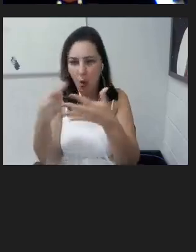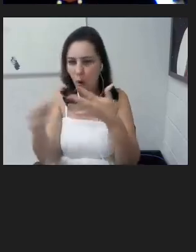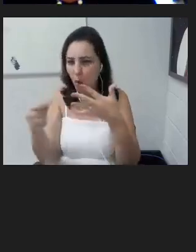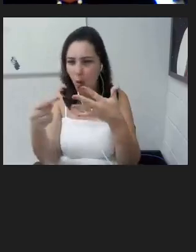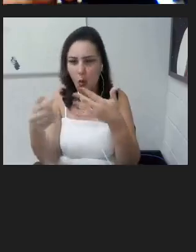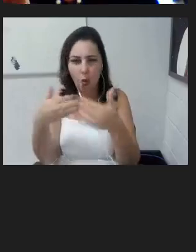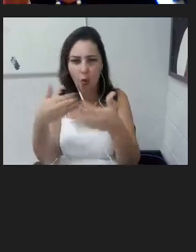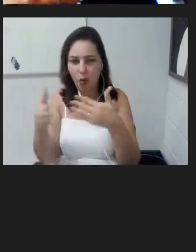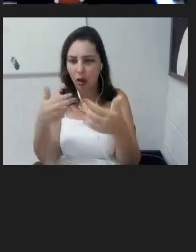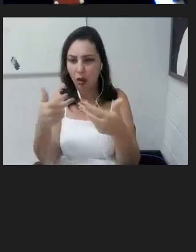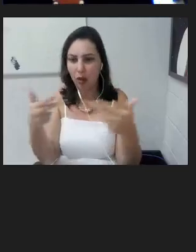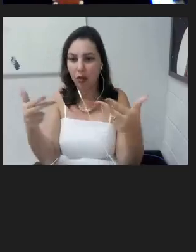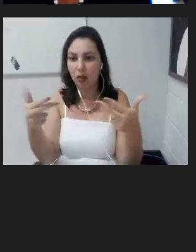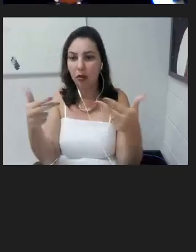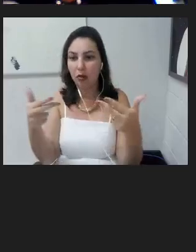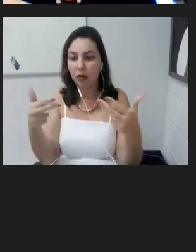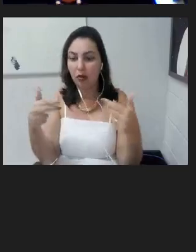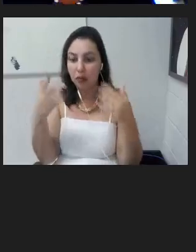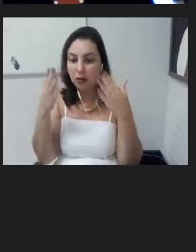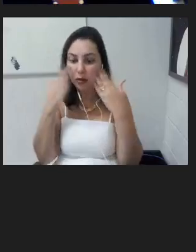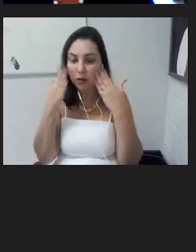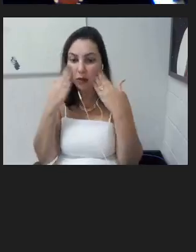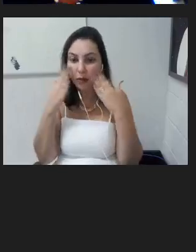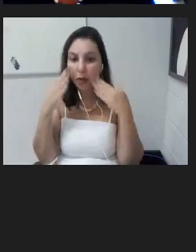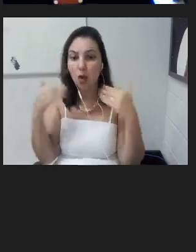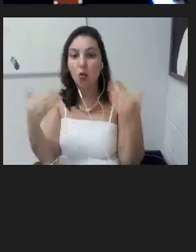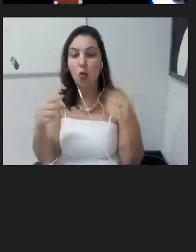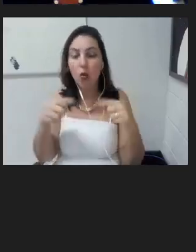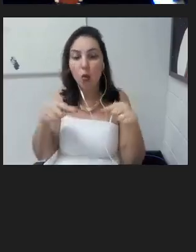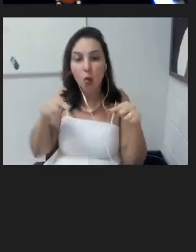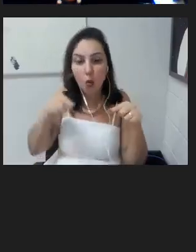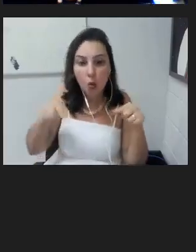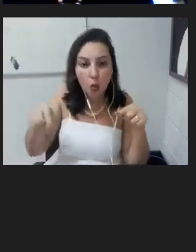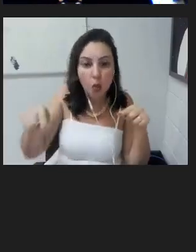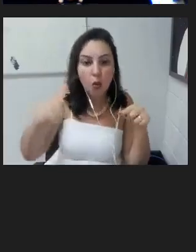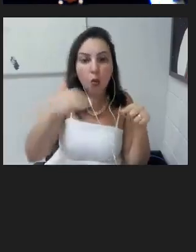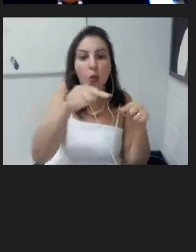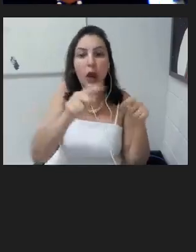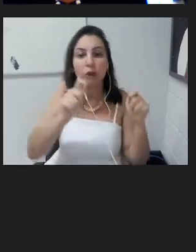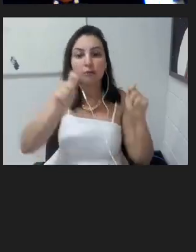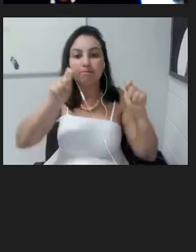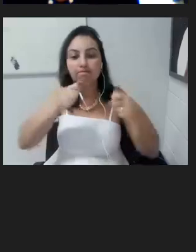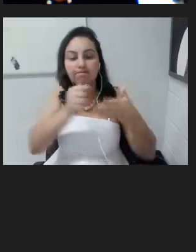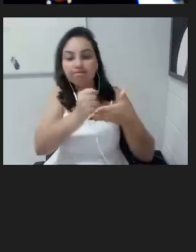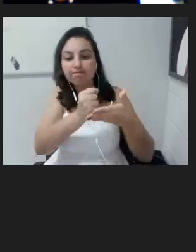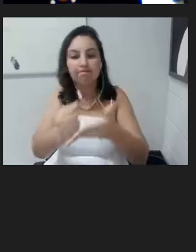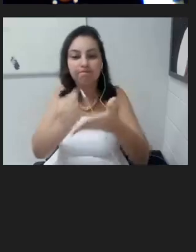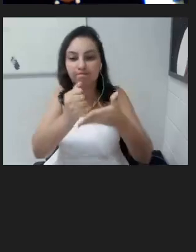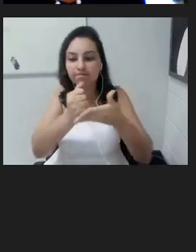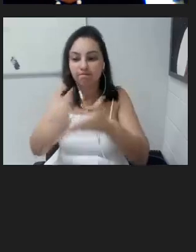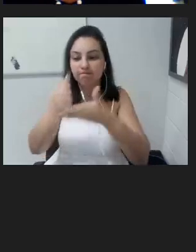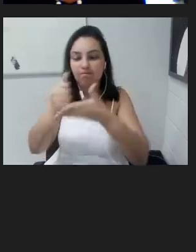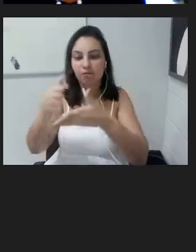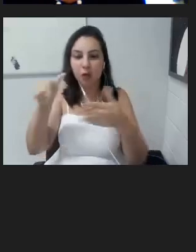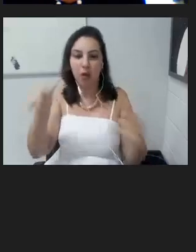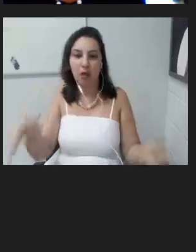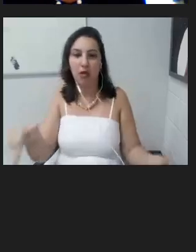é ver qual que é a rede que eu tenho disponível de apoio a esse